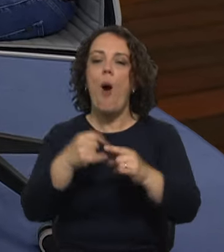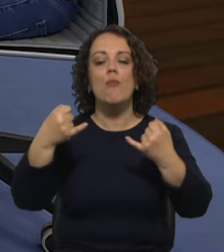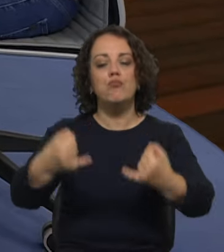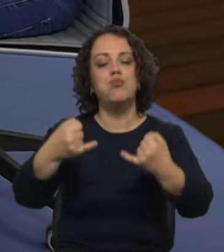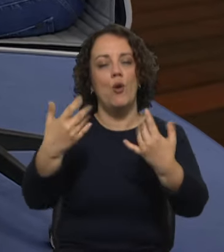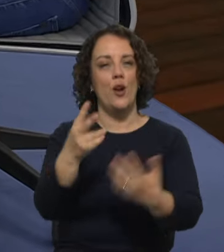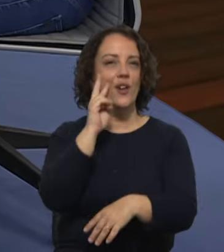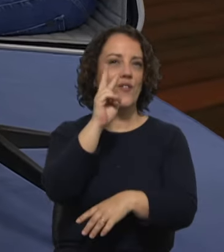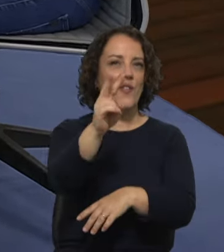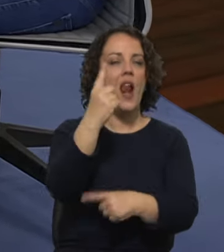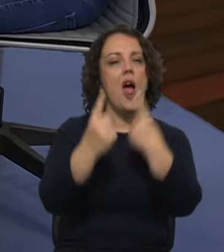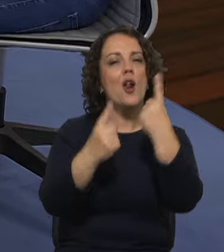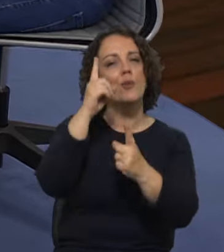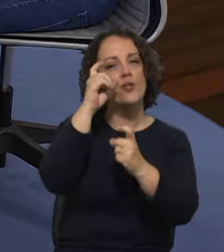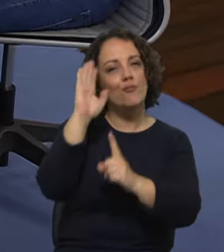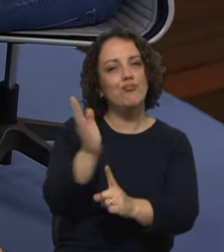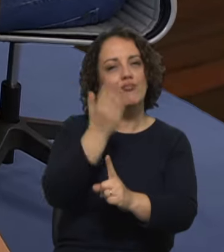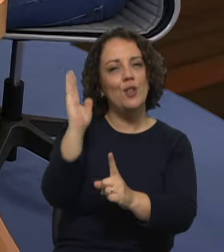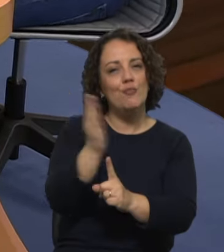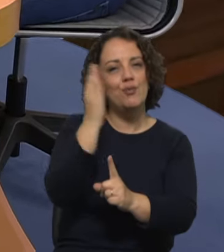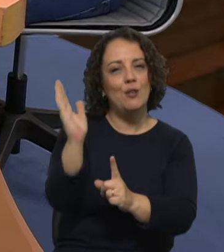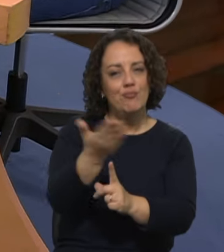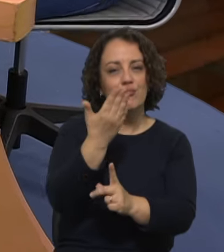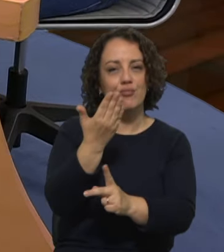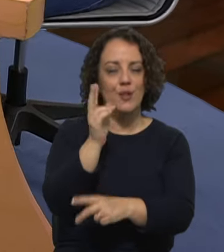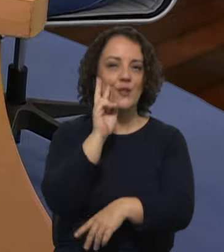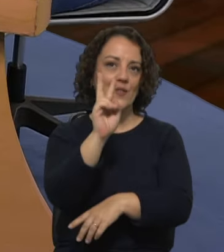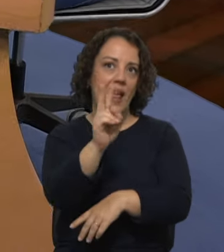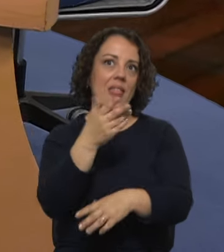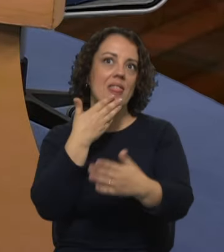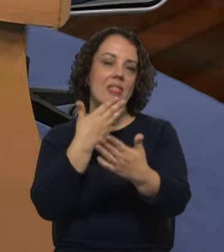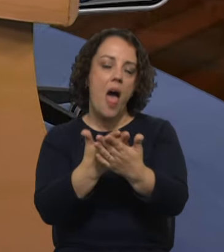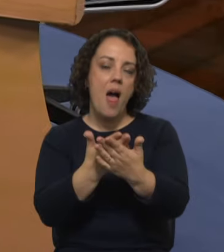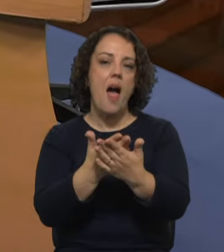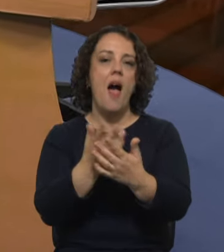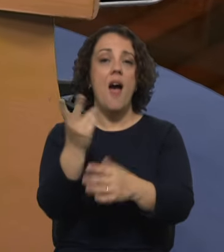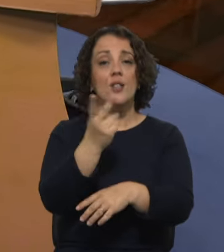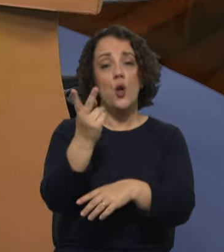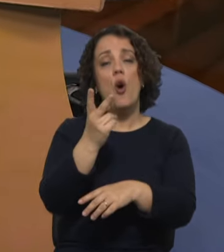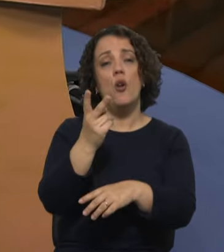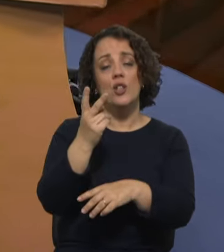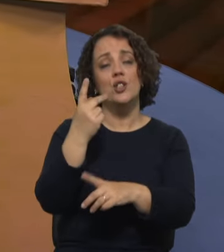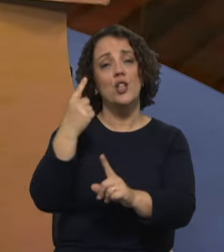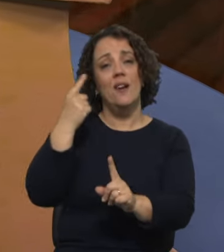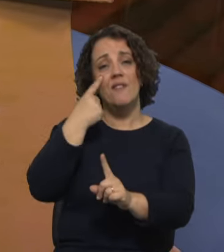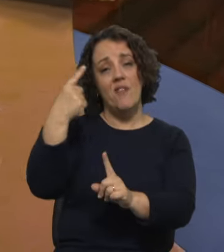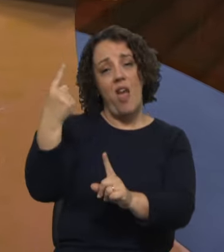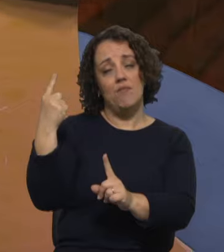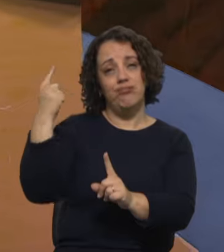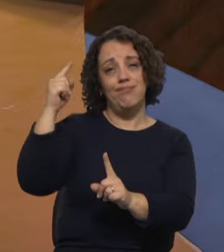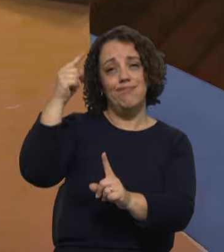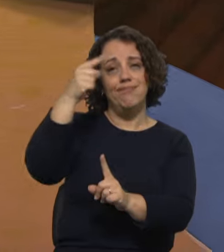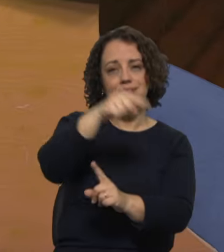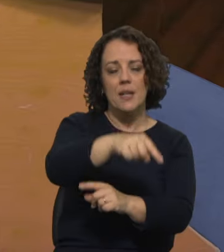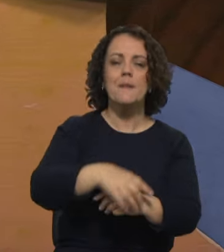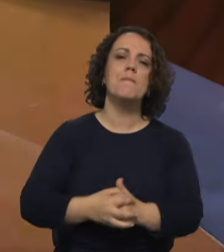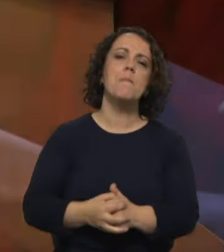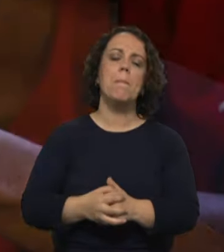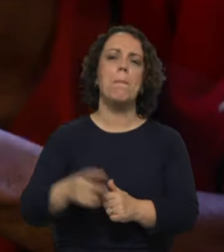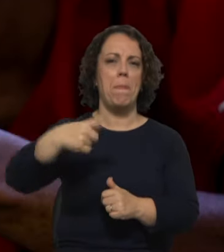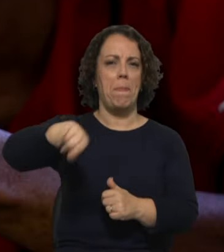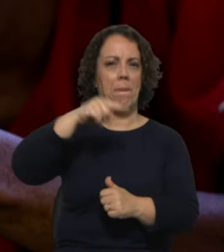algumas dessas imagens que vão de alguma forma ilustrando eh episódios que foram acontecendo H podemos pensar ou Recordar